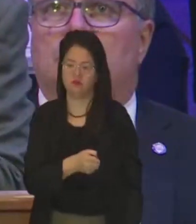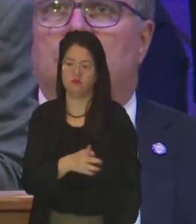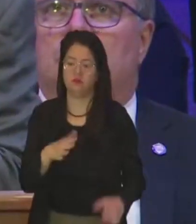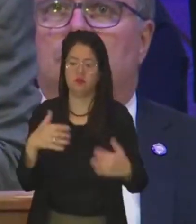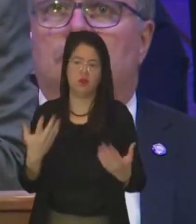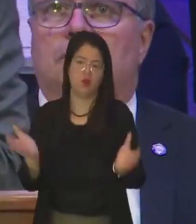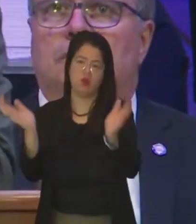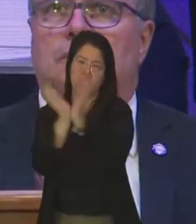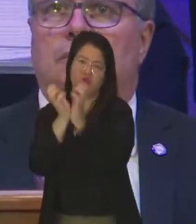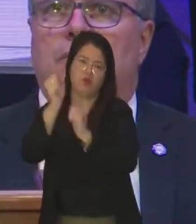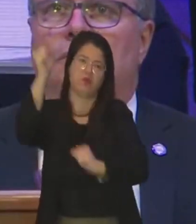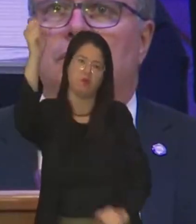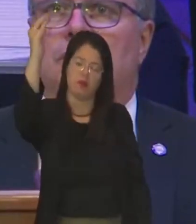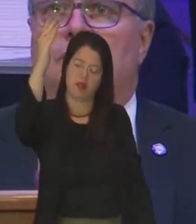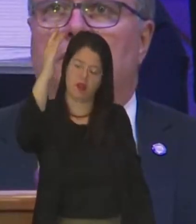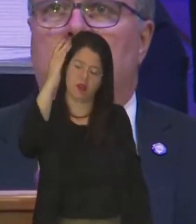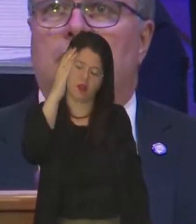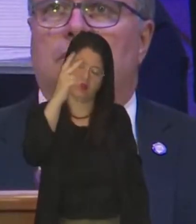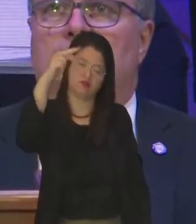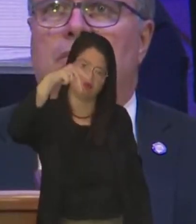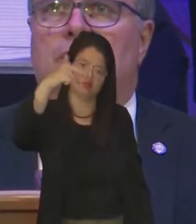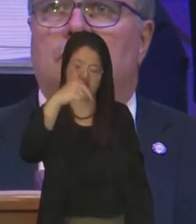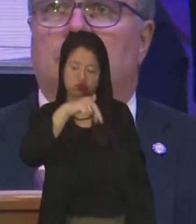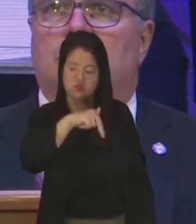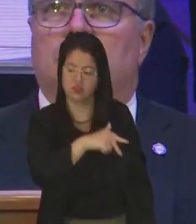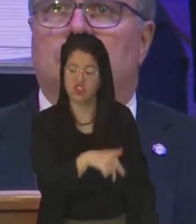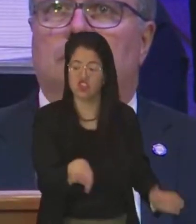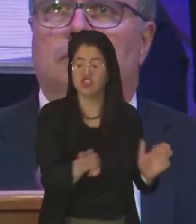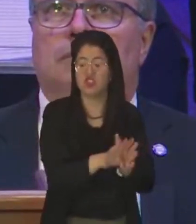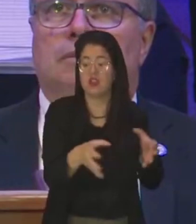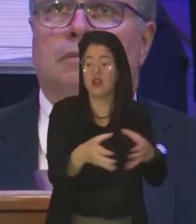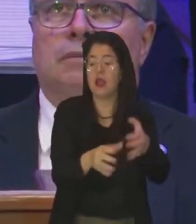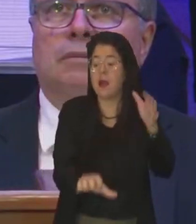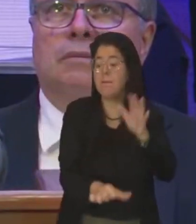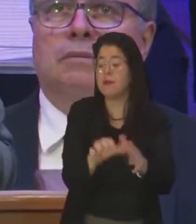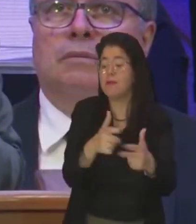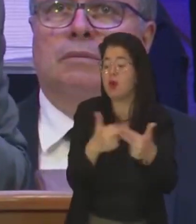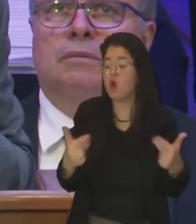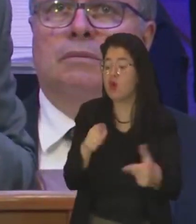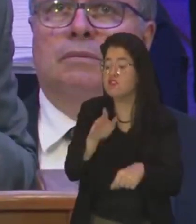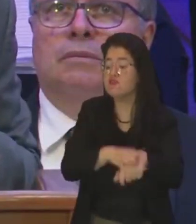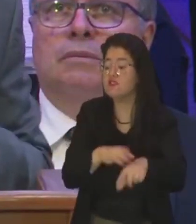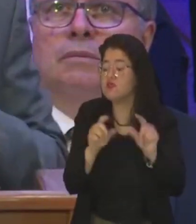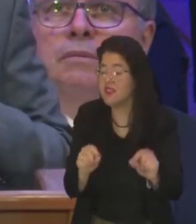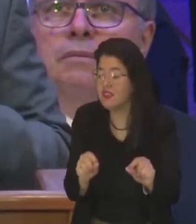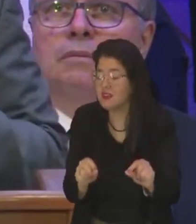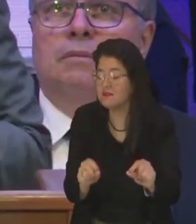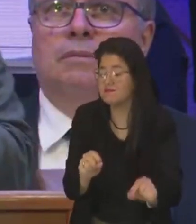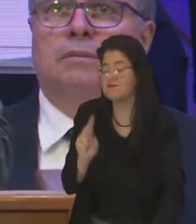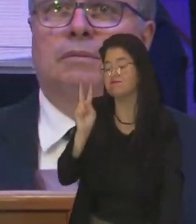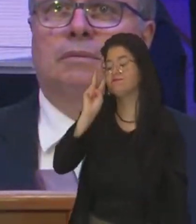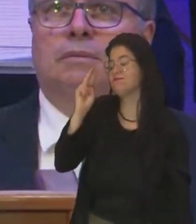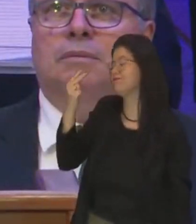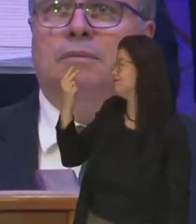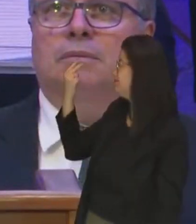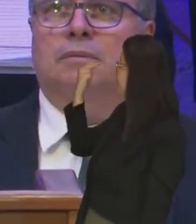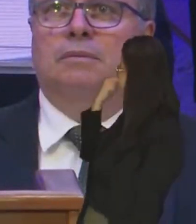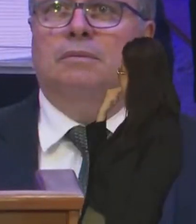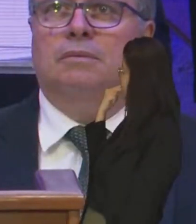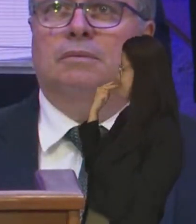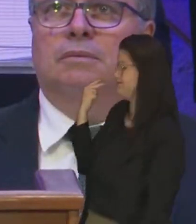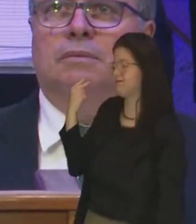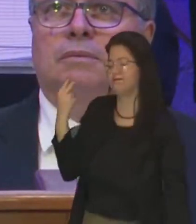eles desceram, fizeram todo aquele caminho, andaram, chegaram na aldeia. Qual foi a primeira coisa que eles fizeram? Olharam para